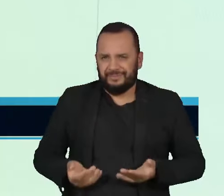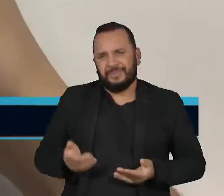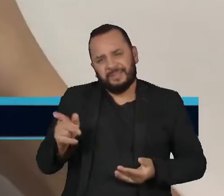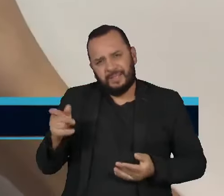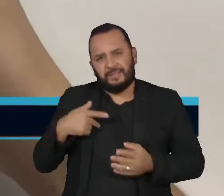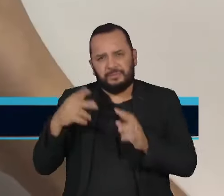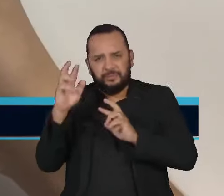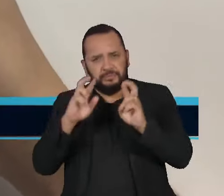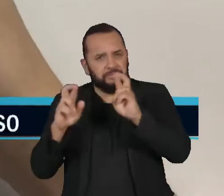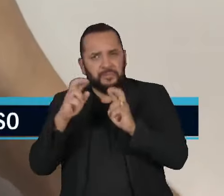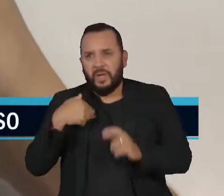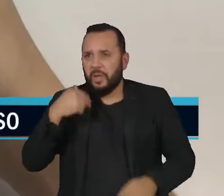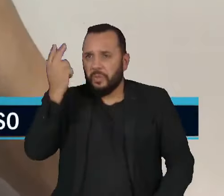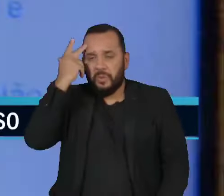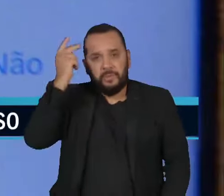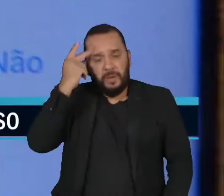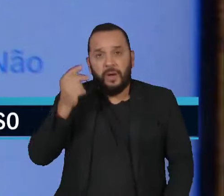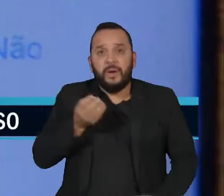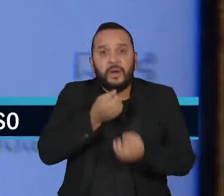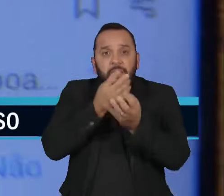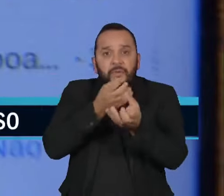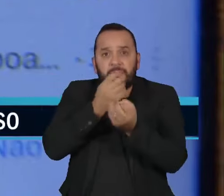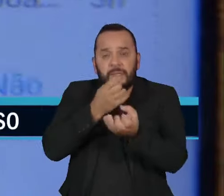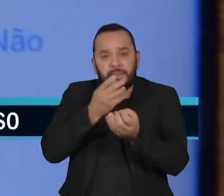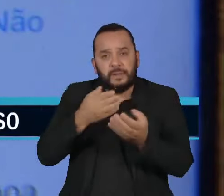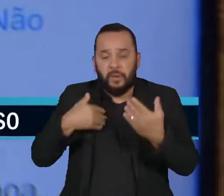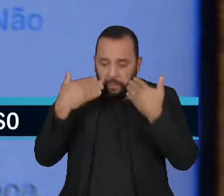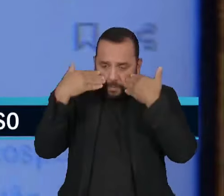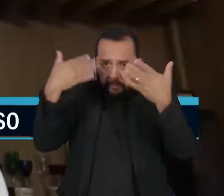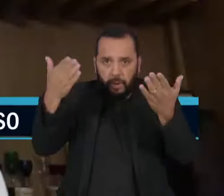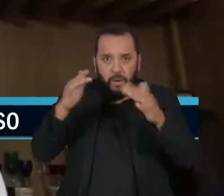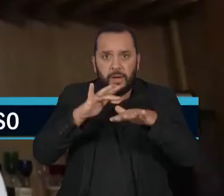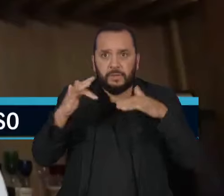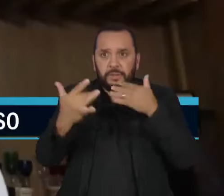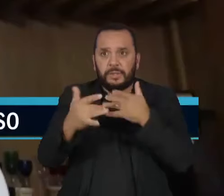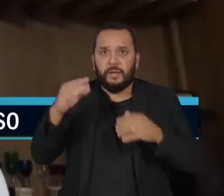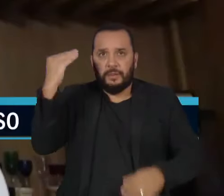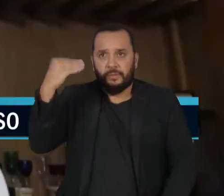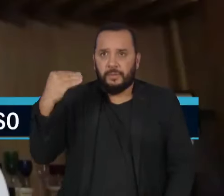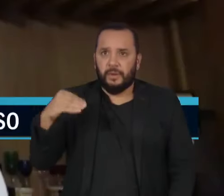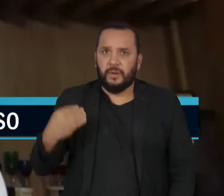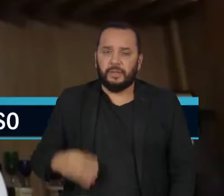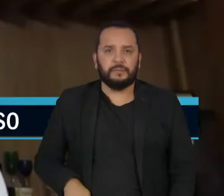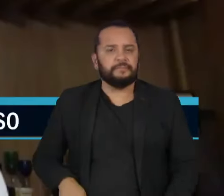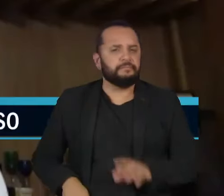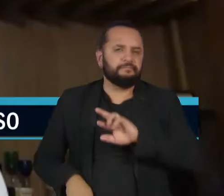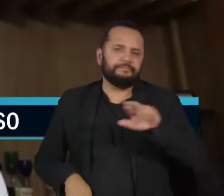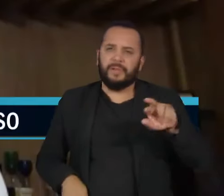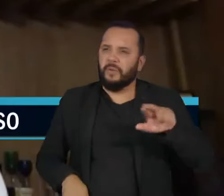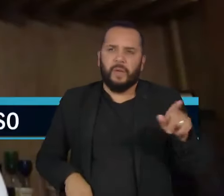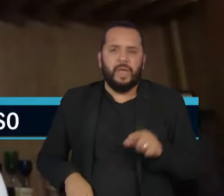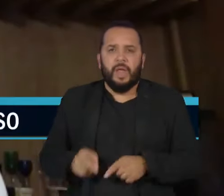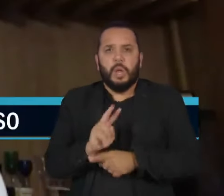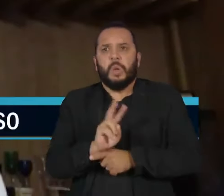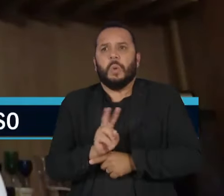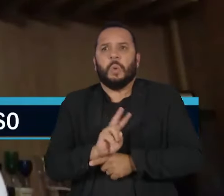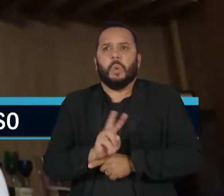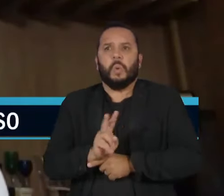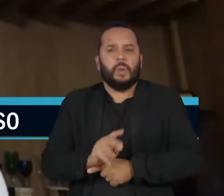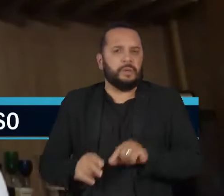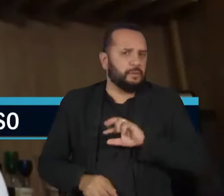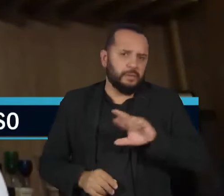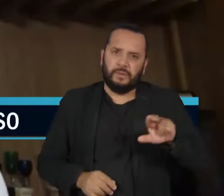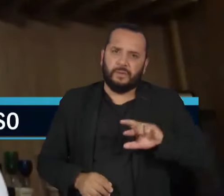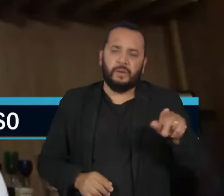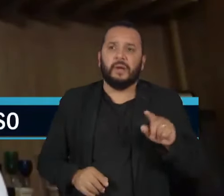comum e utiliza dados públicos nas redes sociais e blogs que não se trata de vigilância até porque o objetivo